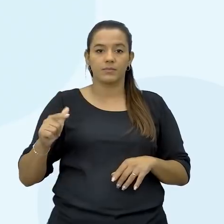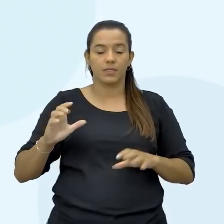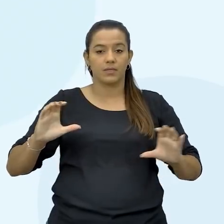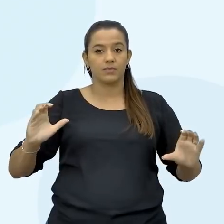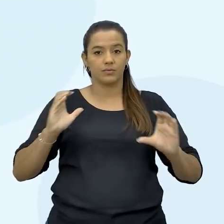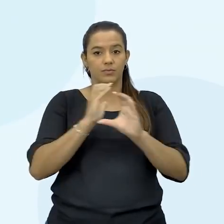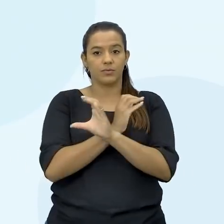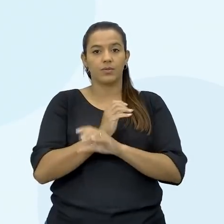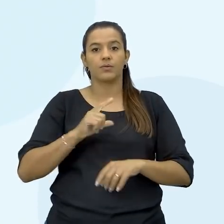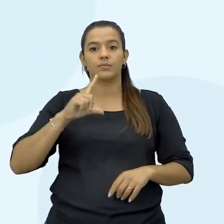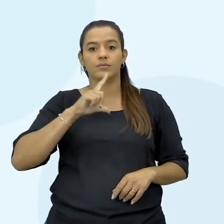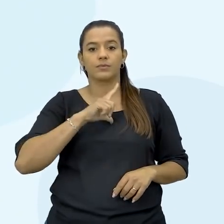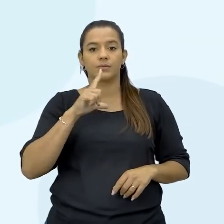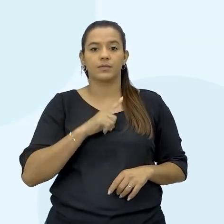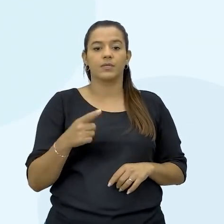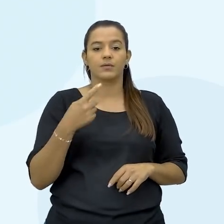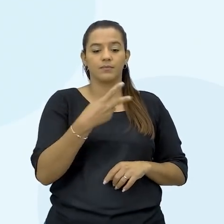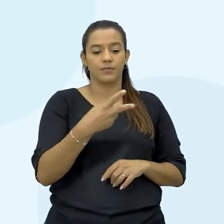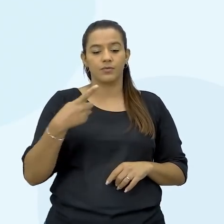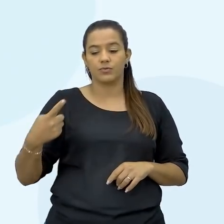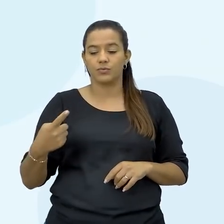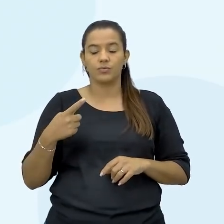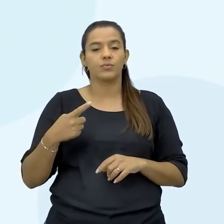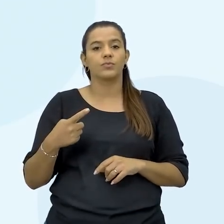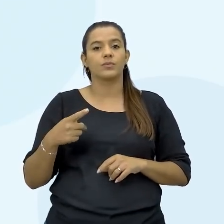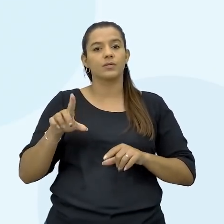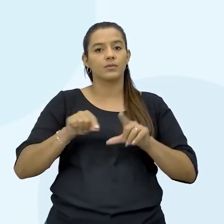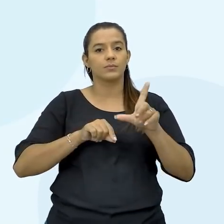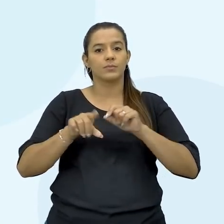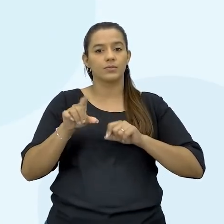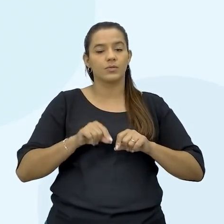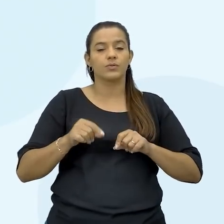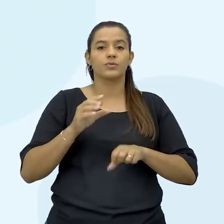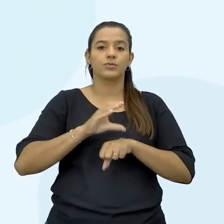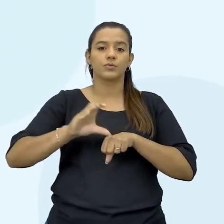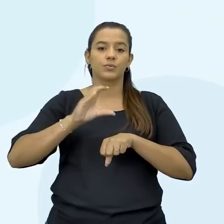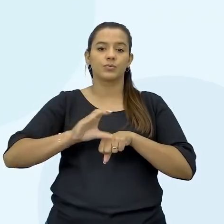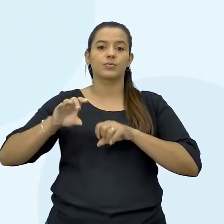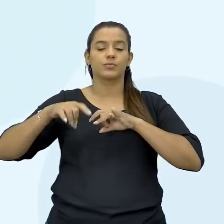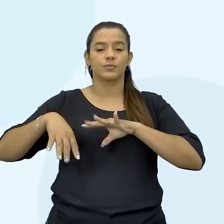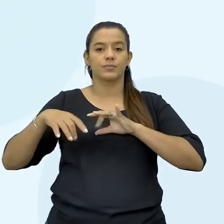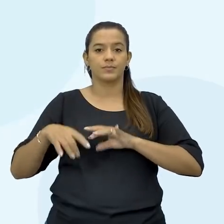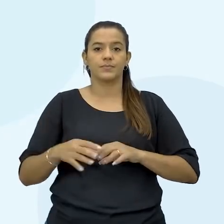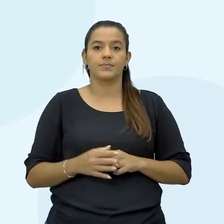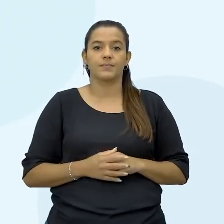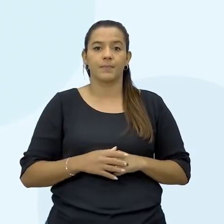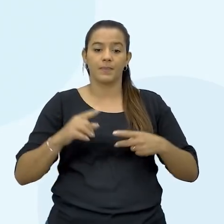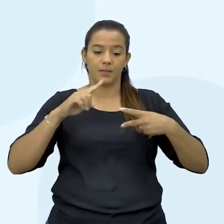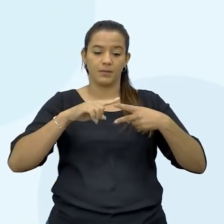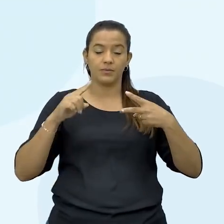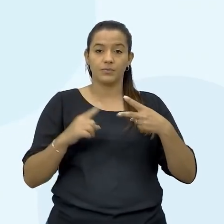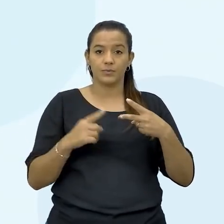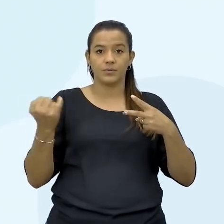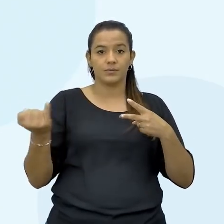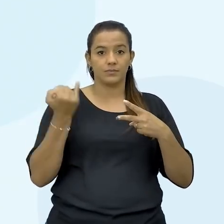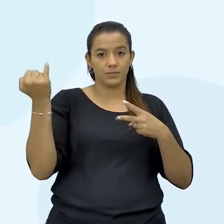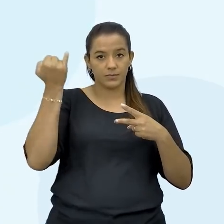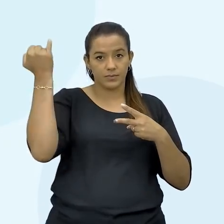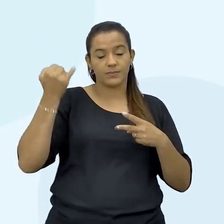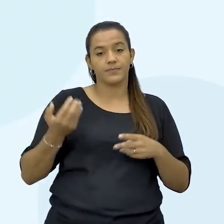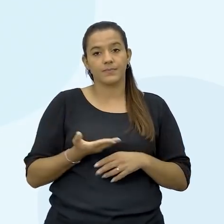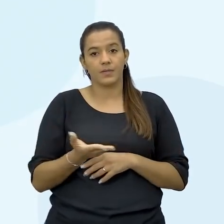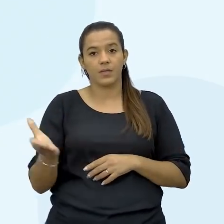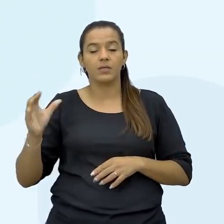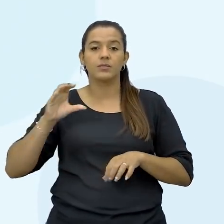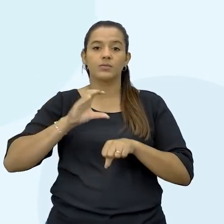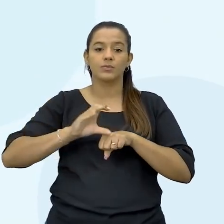total, serão 21 opções de cursos técnicos. Então, nós temos aí 2 pontos importantes. O primeiro, esses cursos